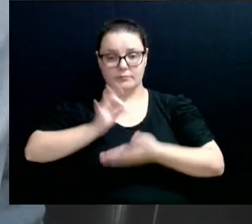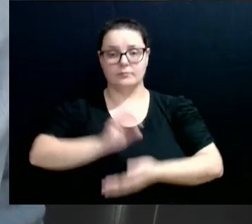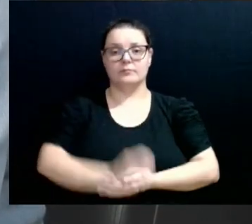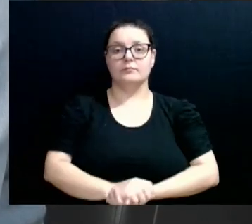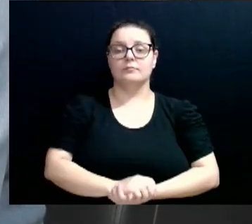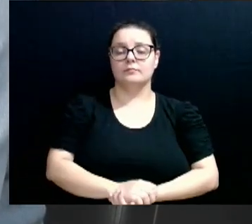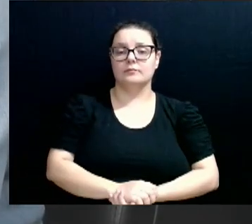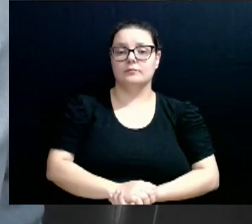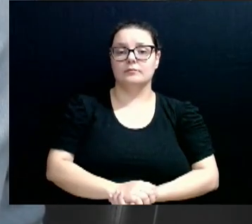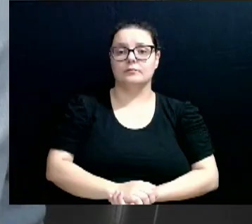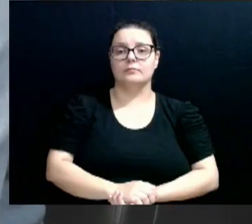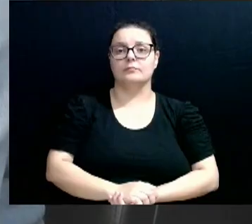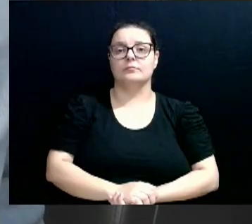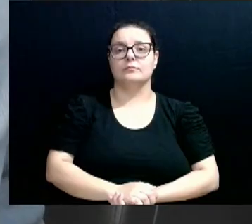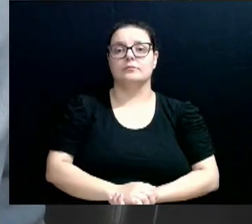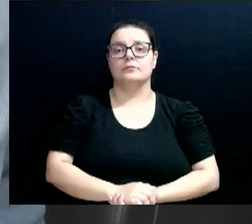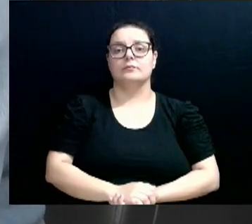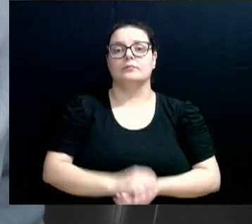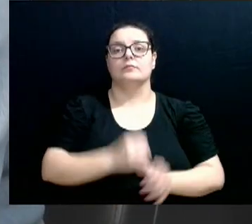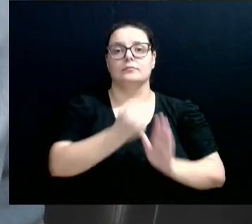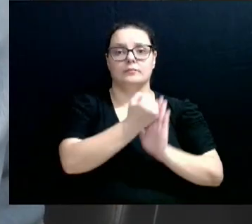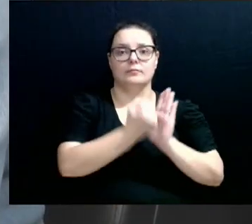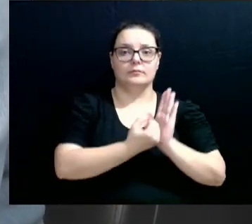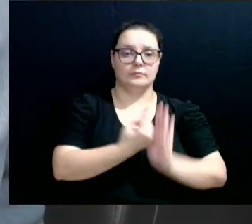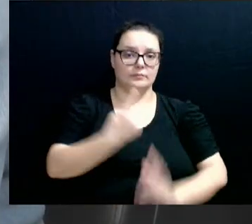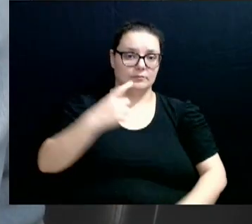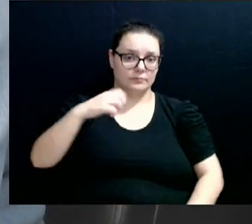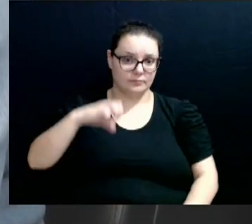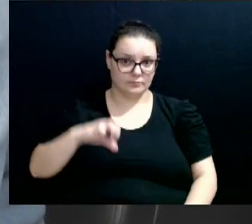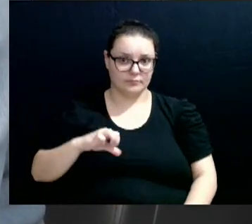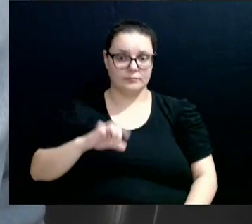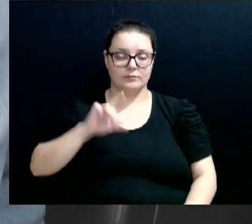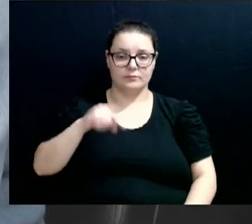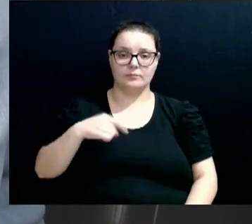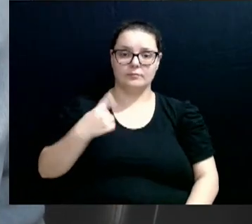atuaram no século XIX, e depois,